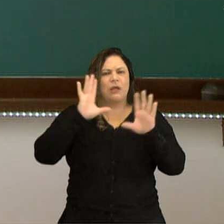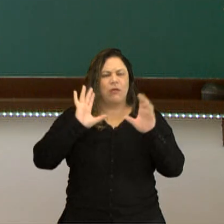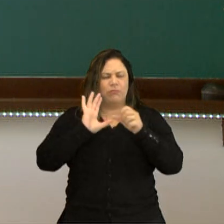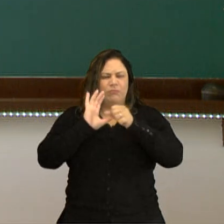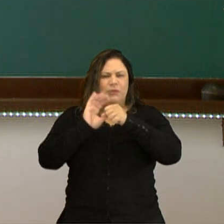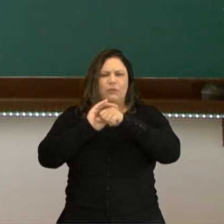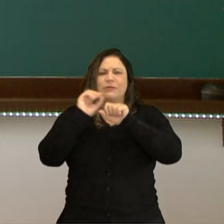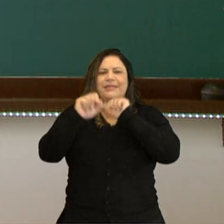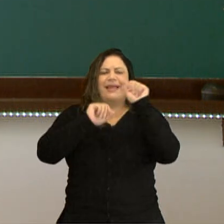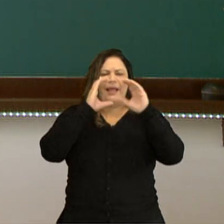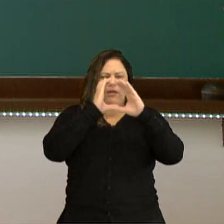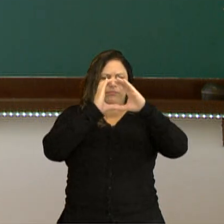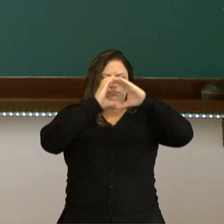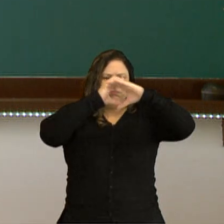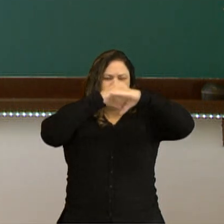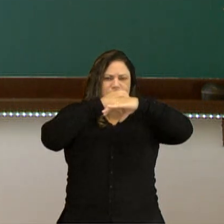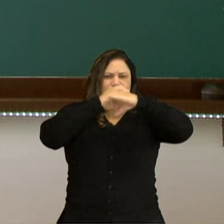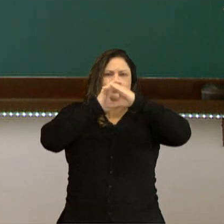uma câmara